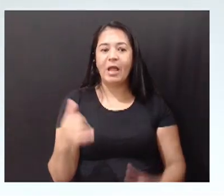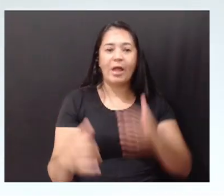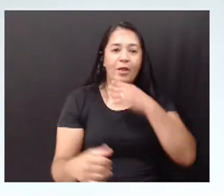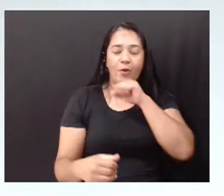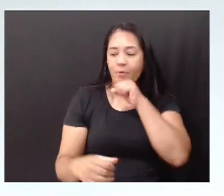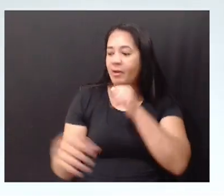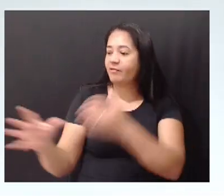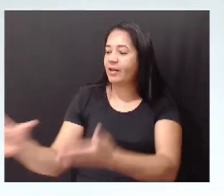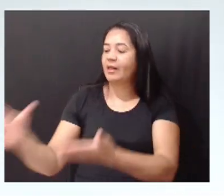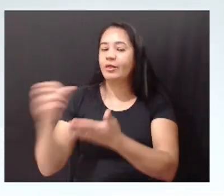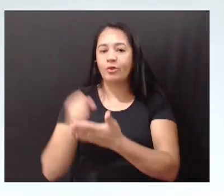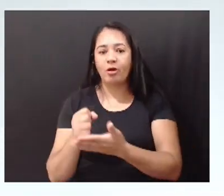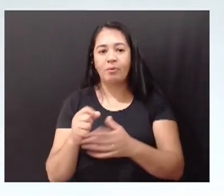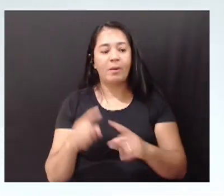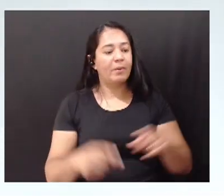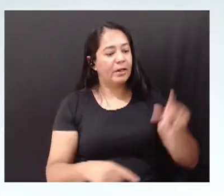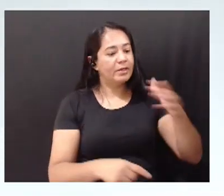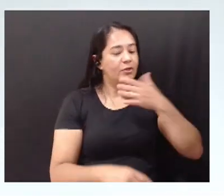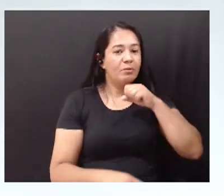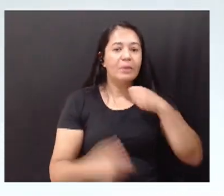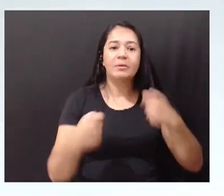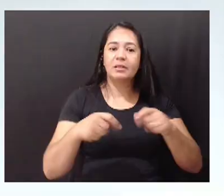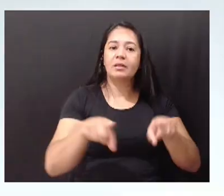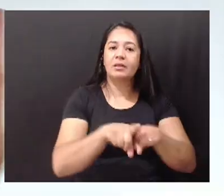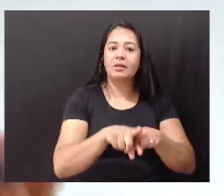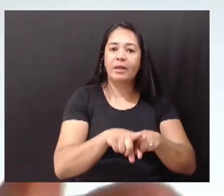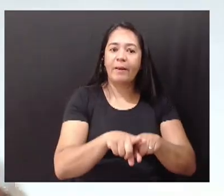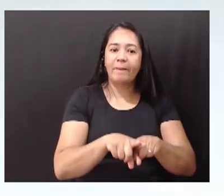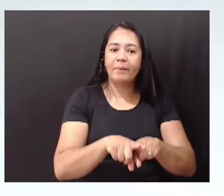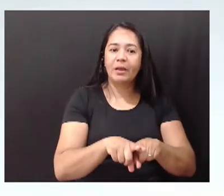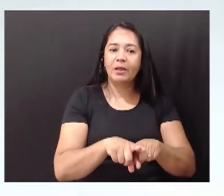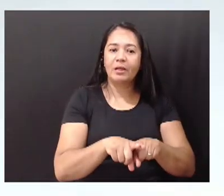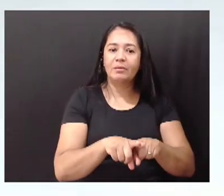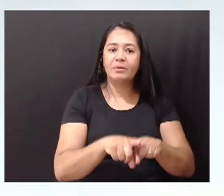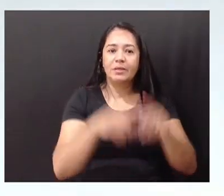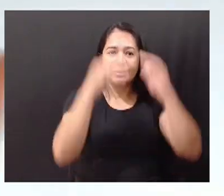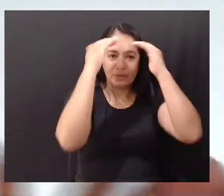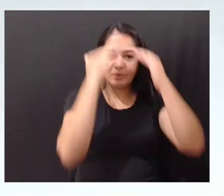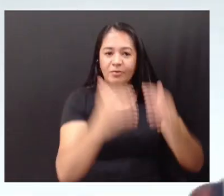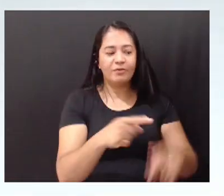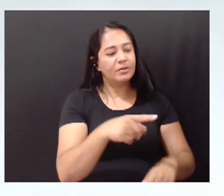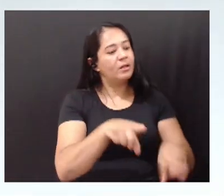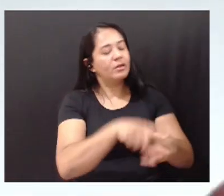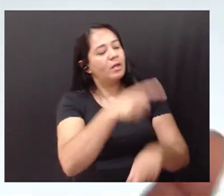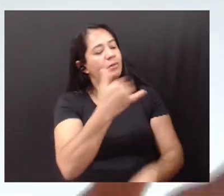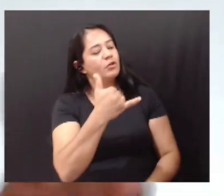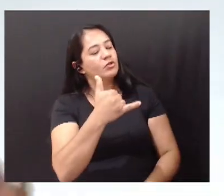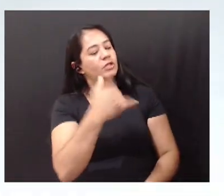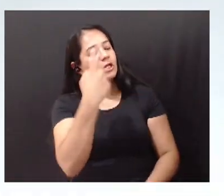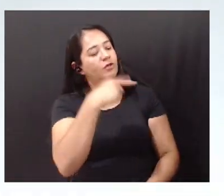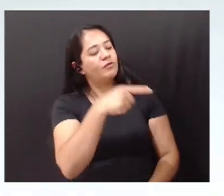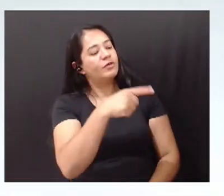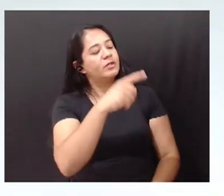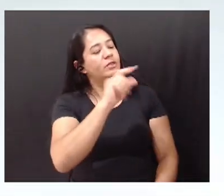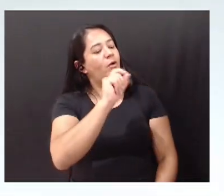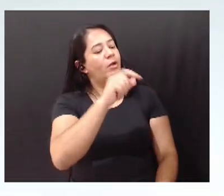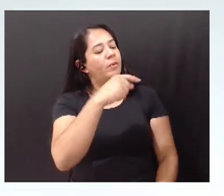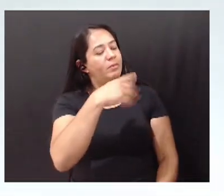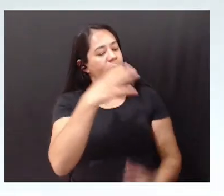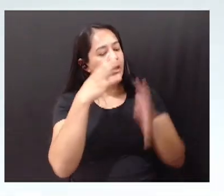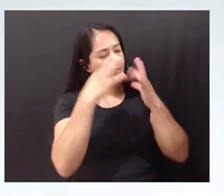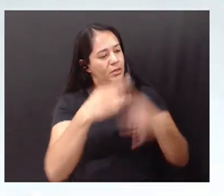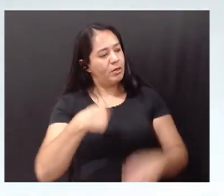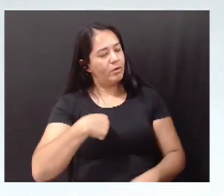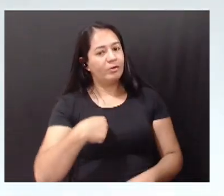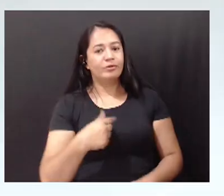positivo de referência, o que esses filhos vão dizer para eles? Você também fica no celular, quem é você para me chamar a atenção? Então, não vai ter